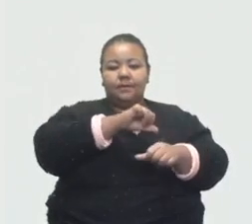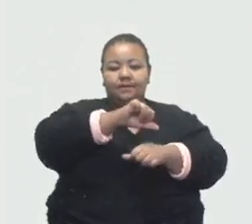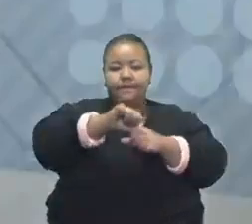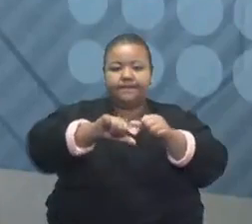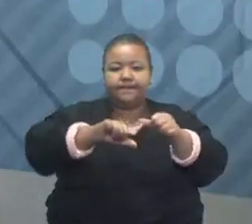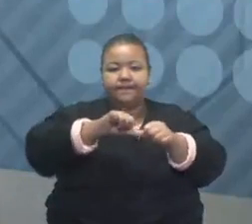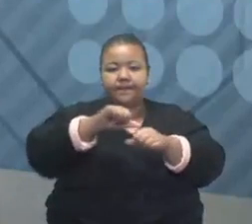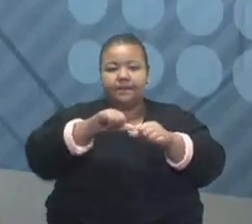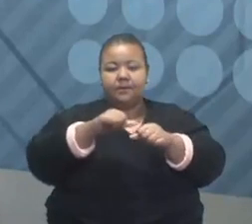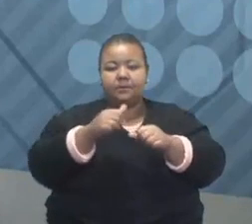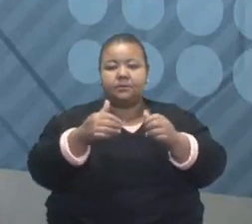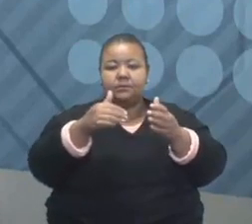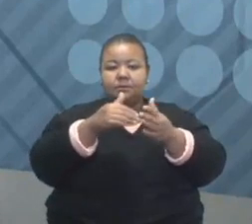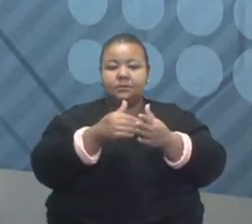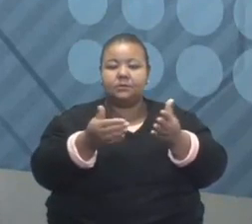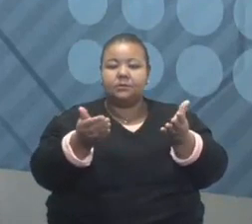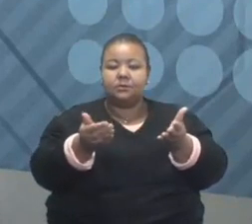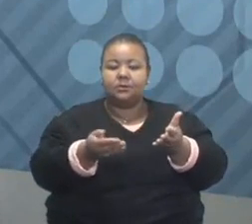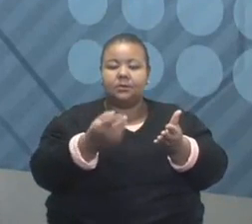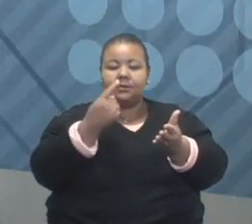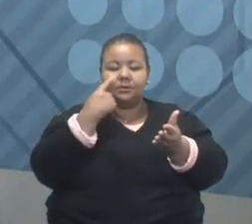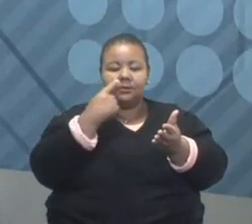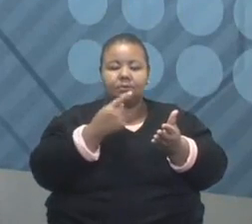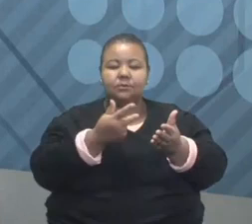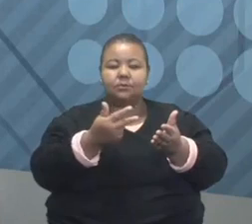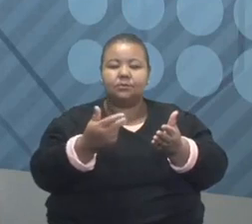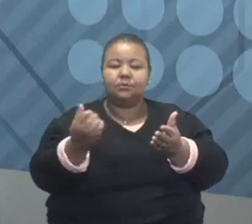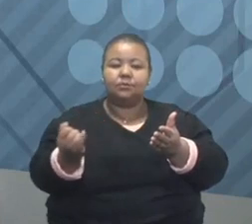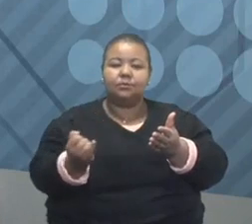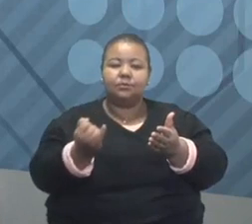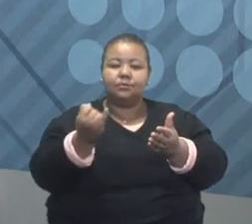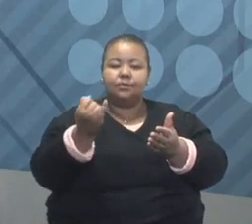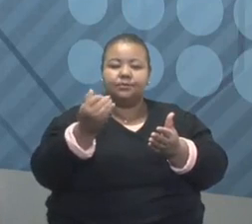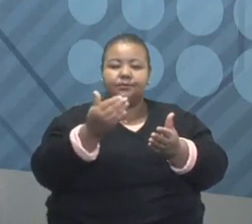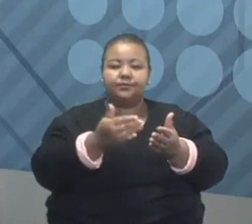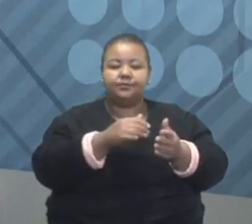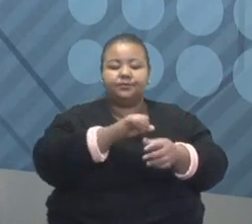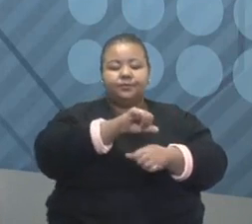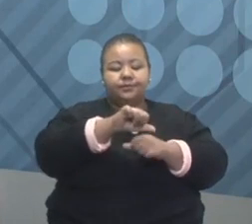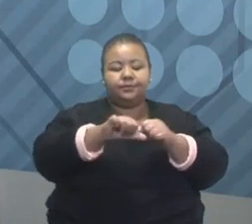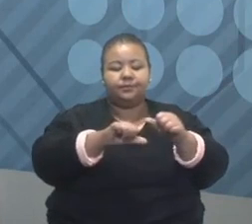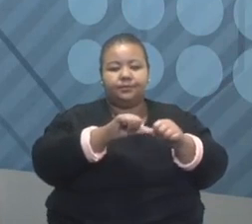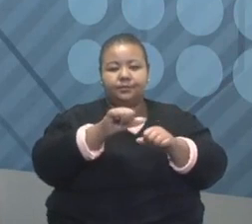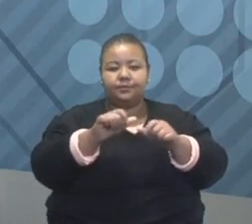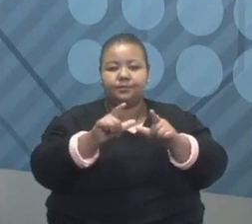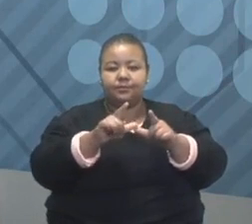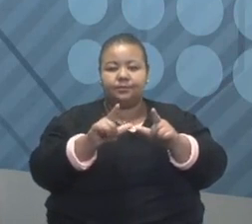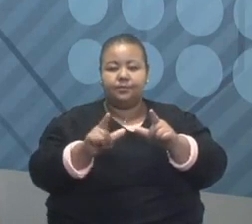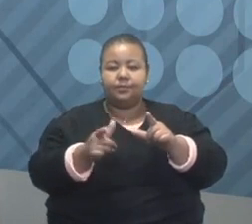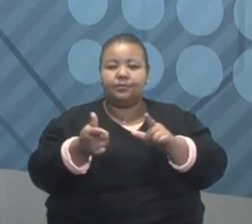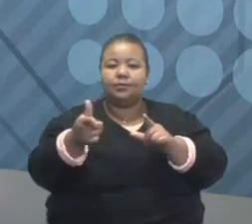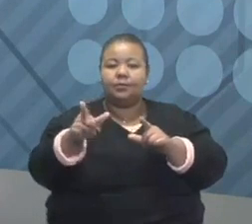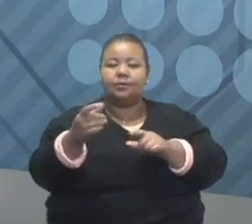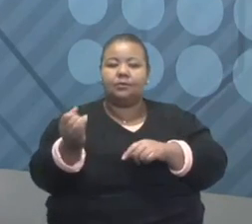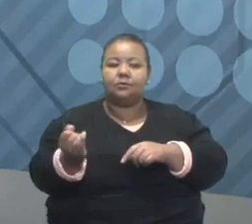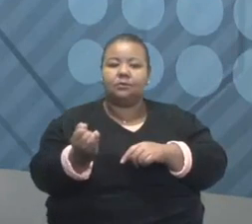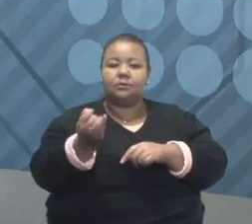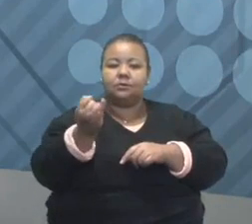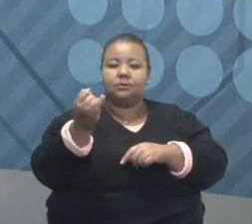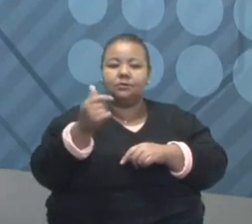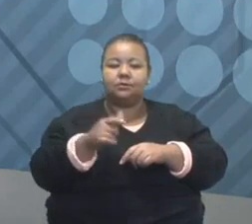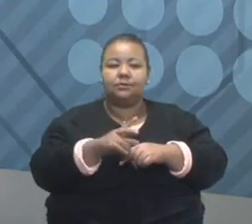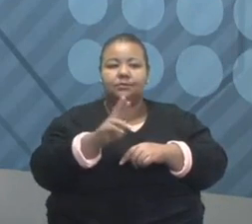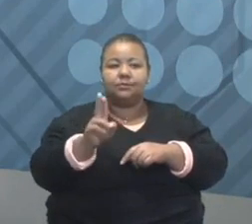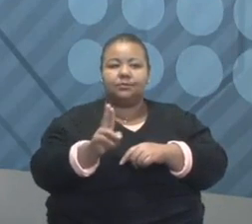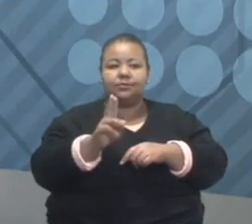Então, até o momento, vimos conceitos importantes com relação à transformação linear. Um outro conceito muito importante e aplicado a diversas situações, seja